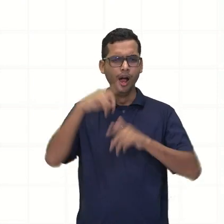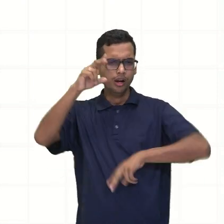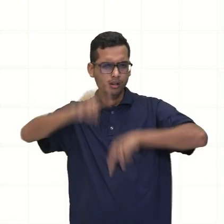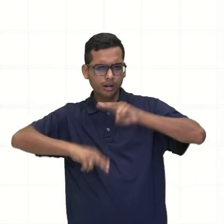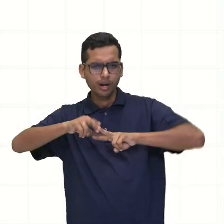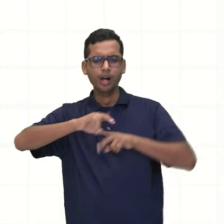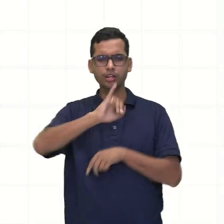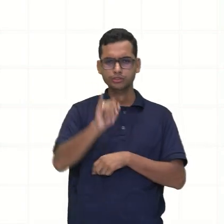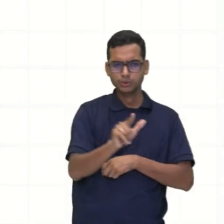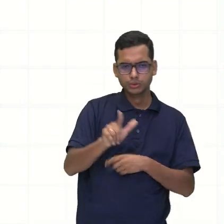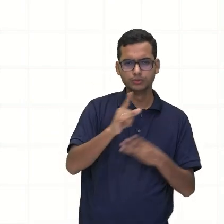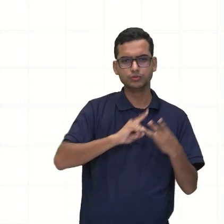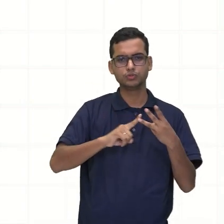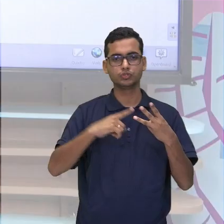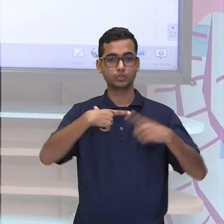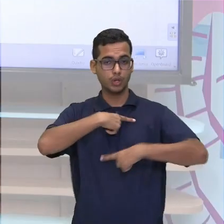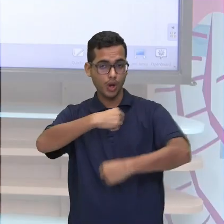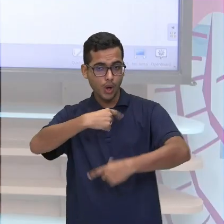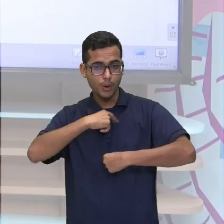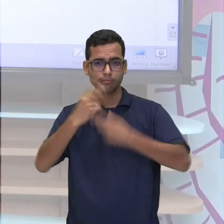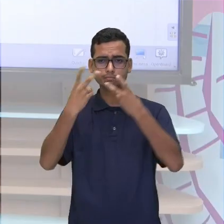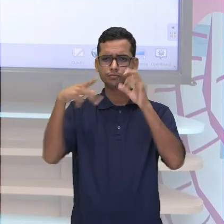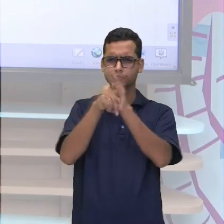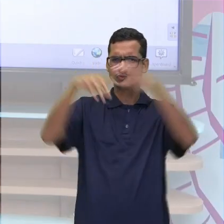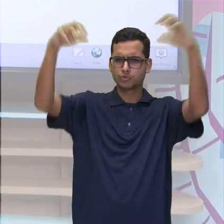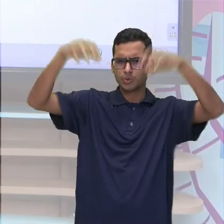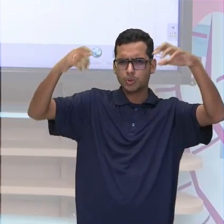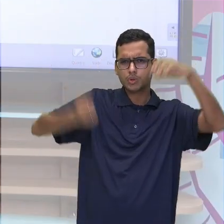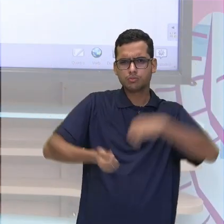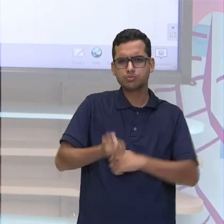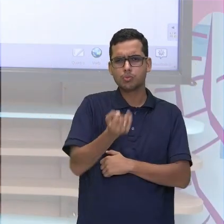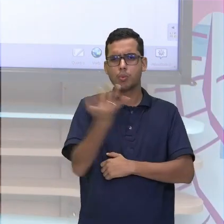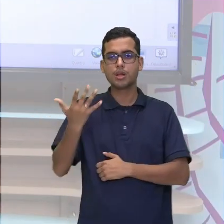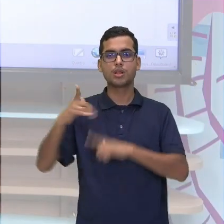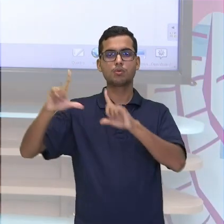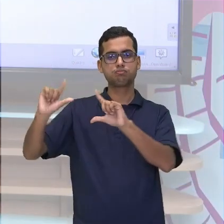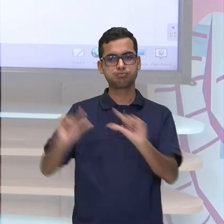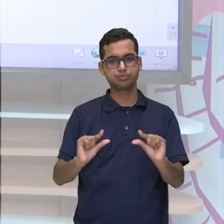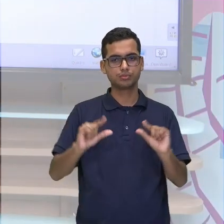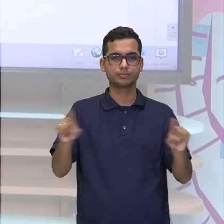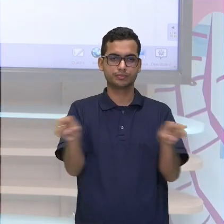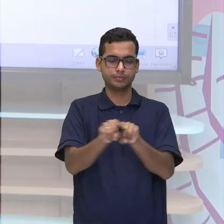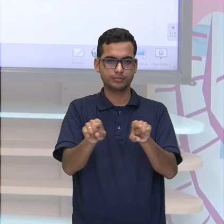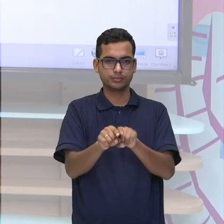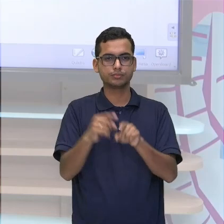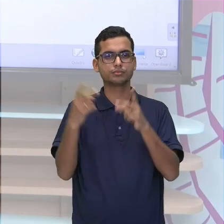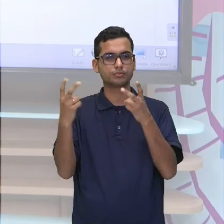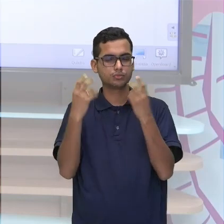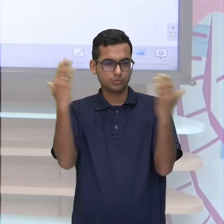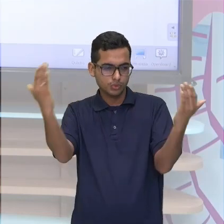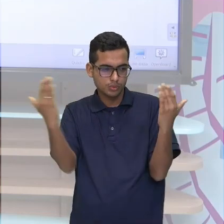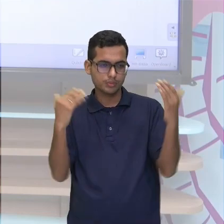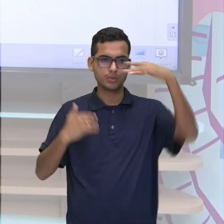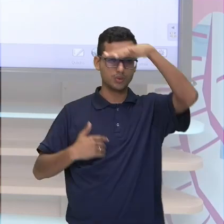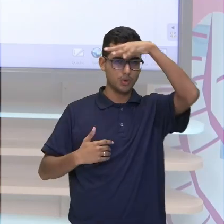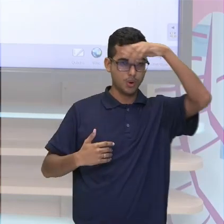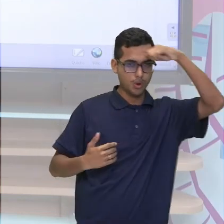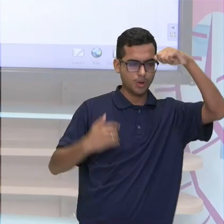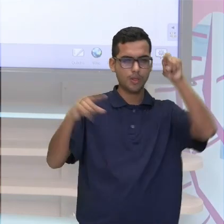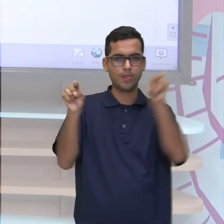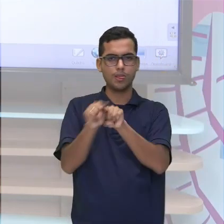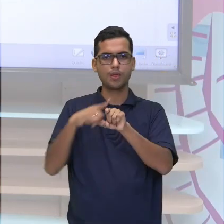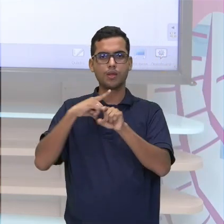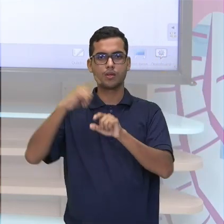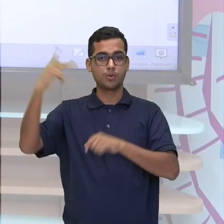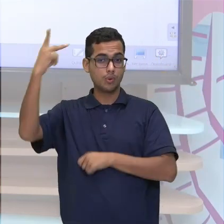ali é o climograma que a gente viu do climograma de Manaus, tá bom? Apenas para a gente perceber nos gráficos, né, essa